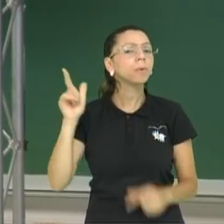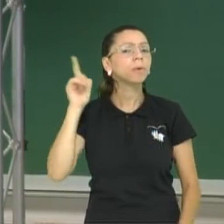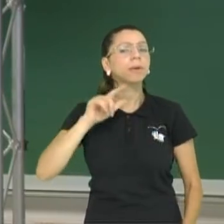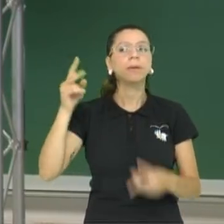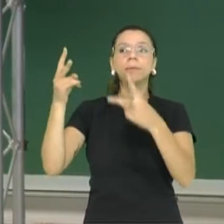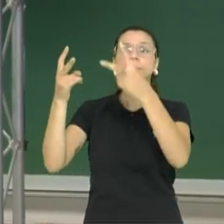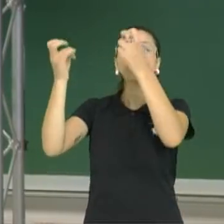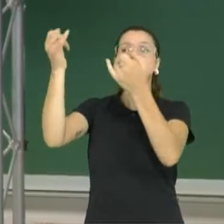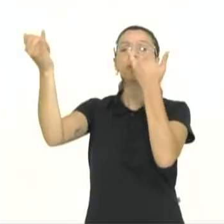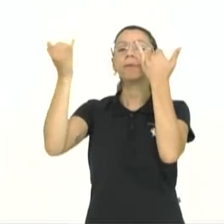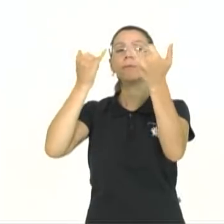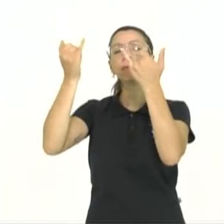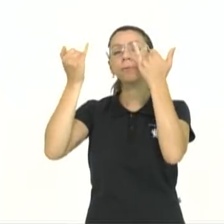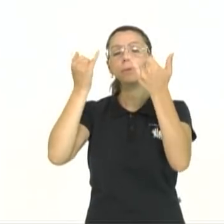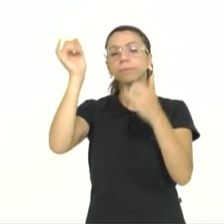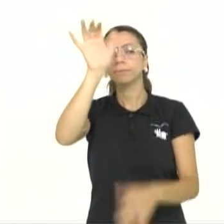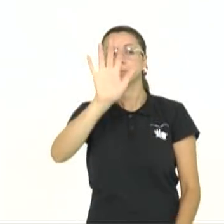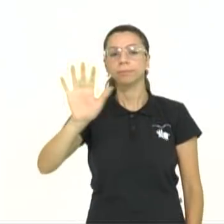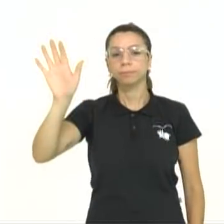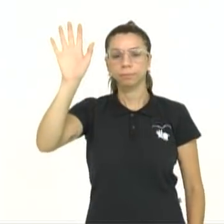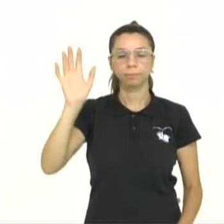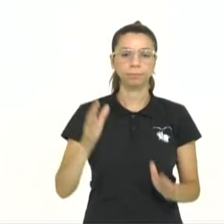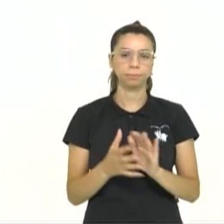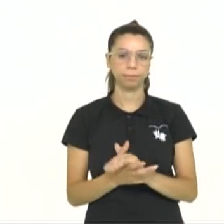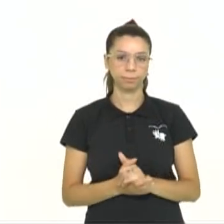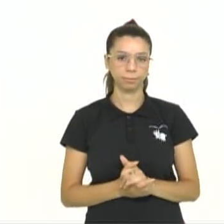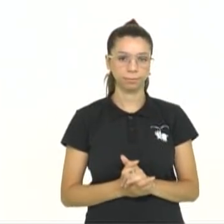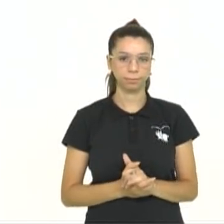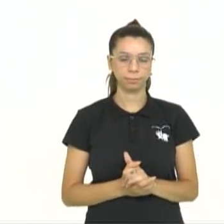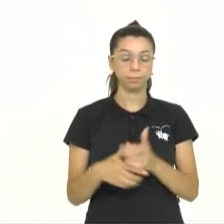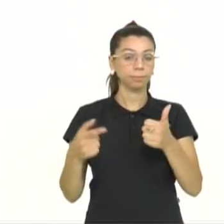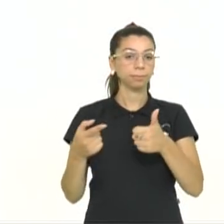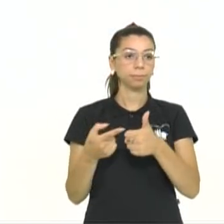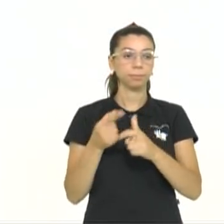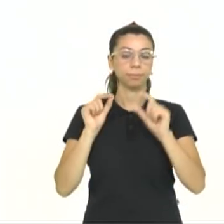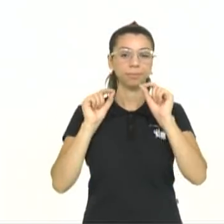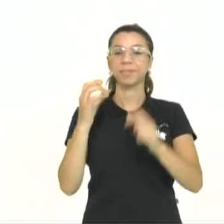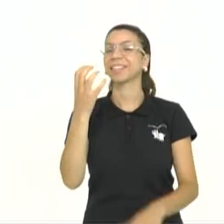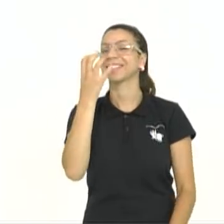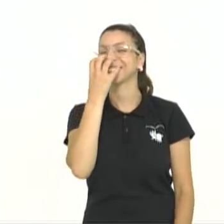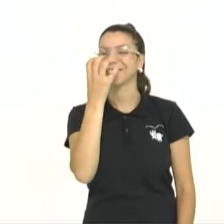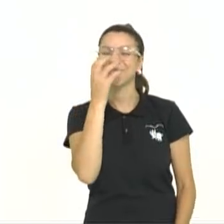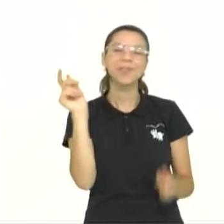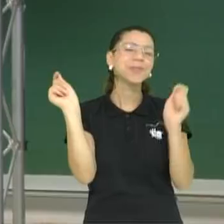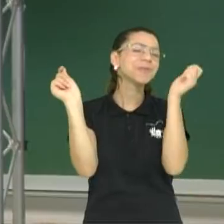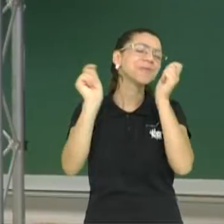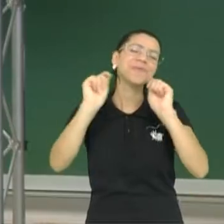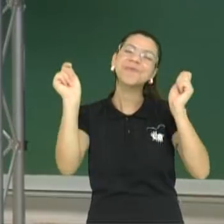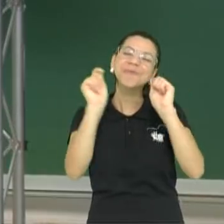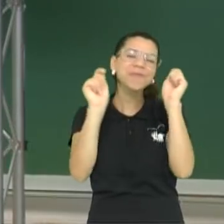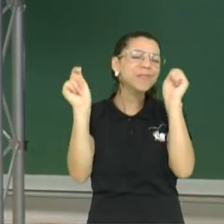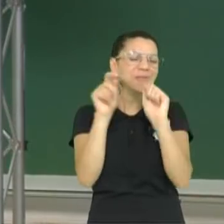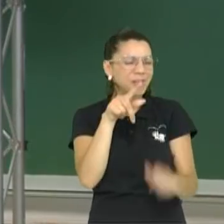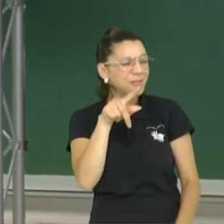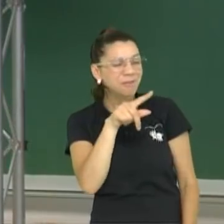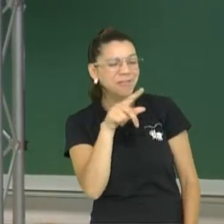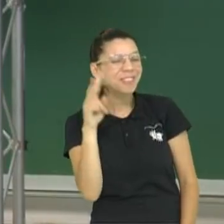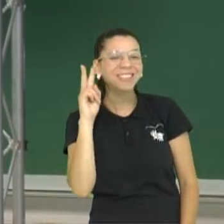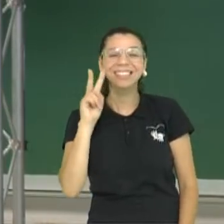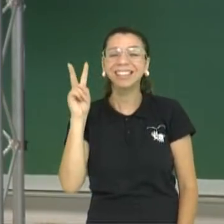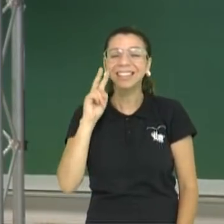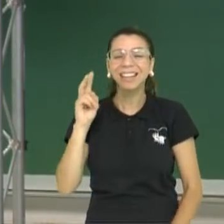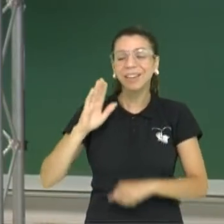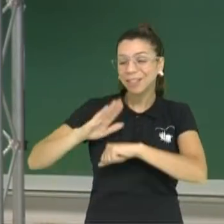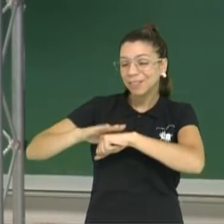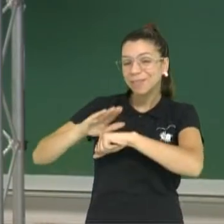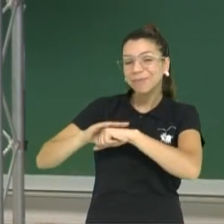imagem que está aparecendo para vocês? Reparem aqui comigo. O que a gente tem primeiro? Um cachorrinho. Ai, que fofinho, Fabiano, me lembra o meu cachorrinho.